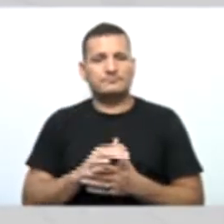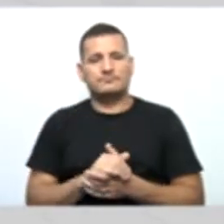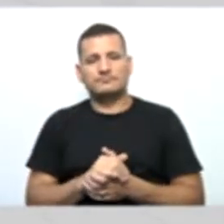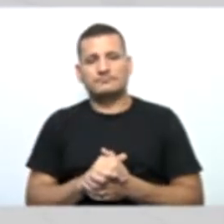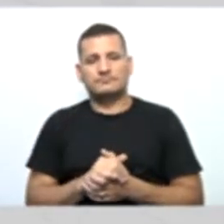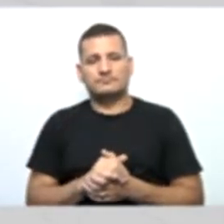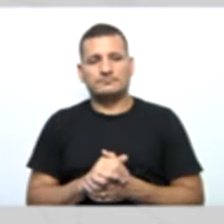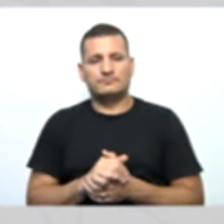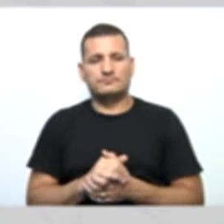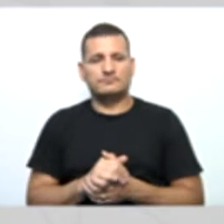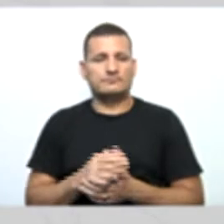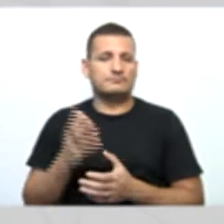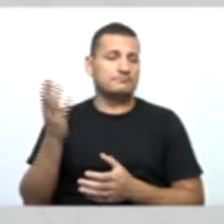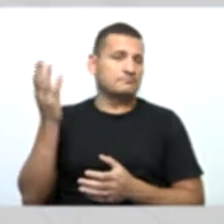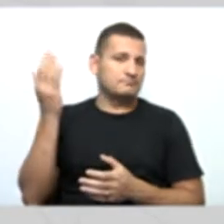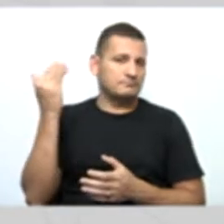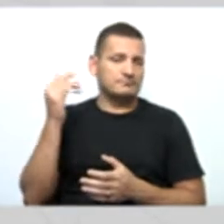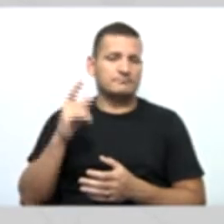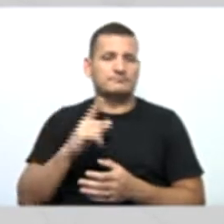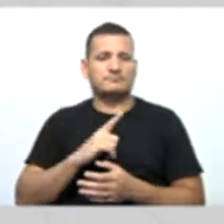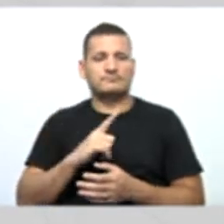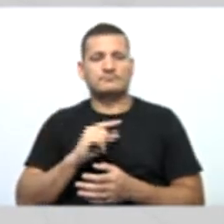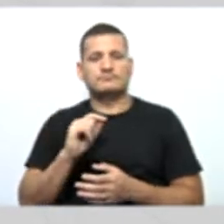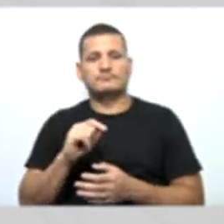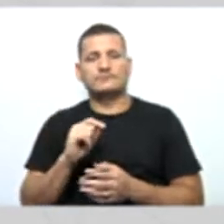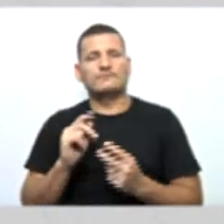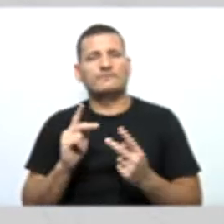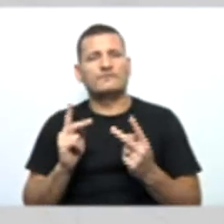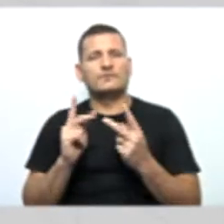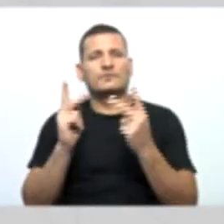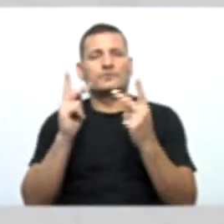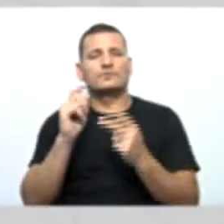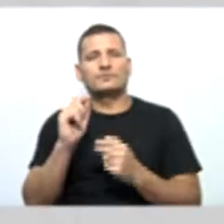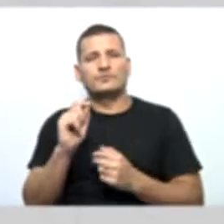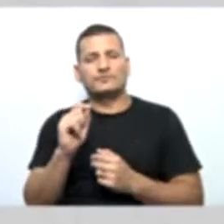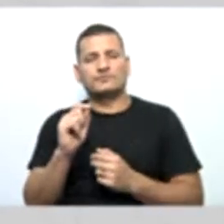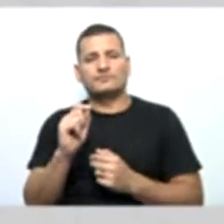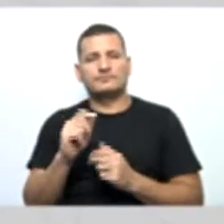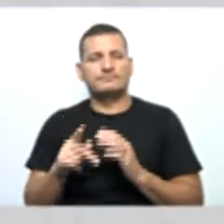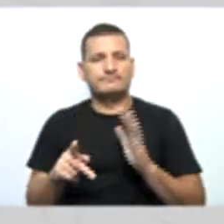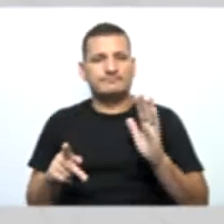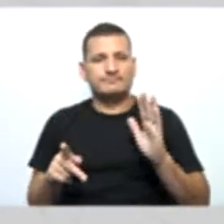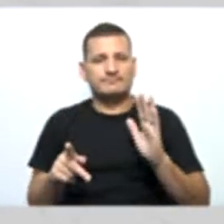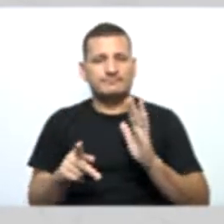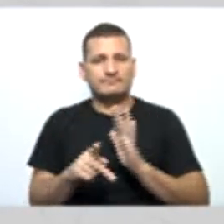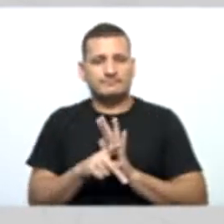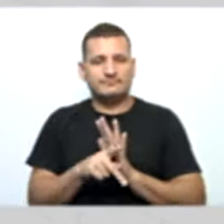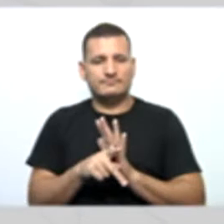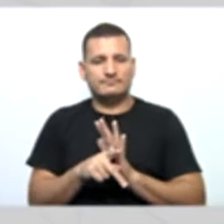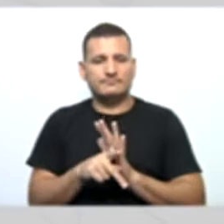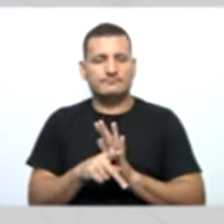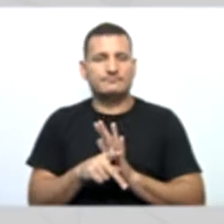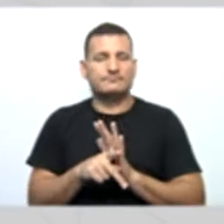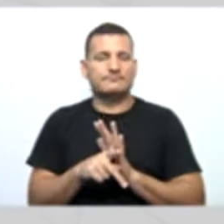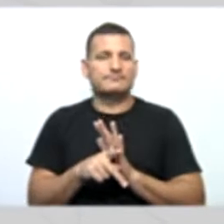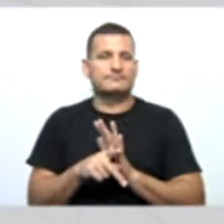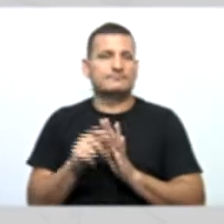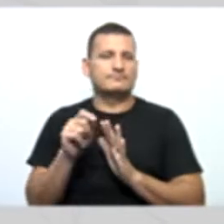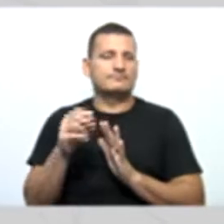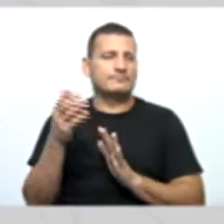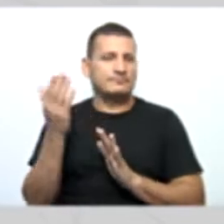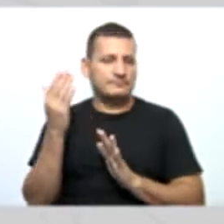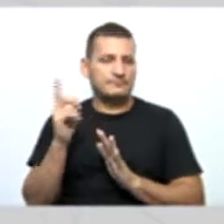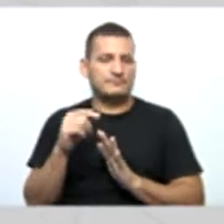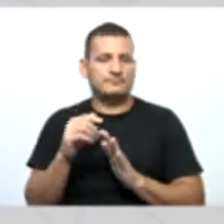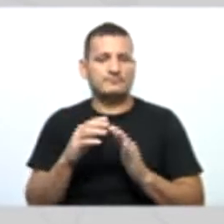tínhamos como bem o valor, o patrimônio. Então, assim, Antes, o que valia era o quê?